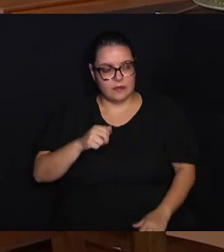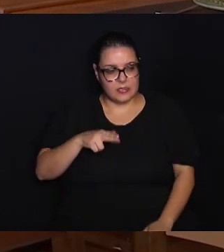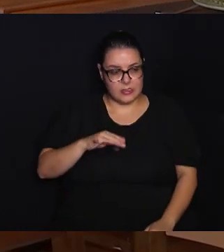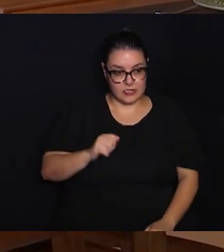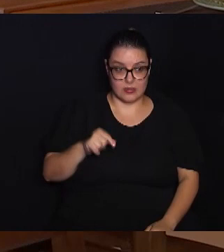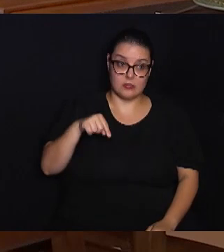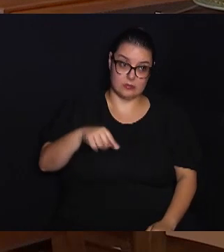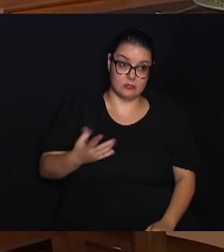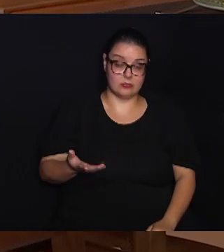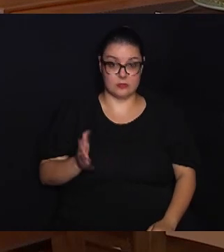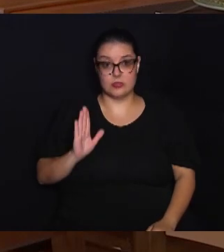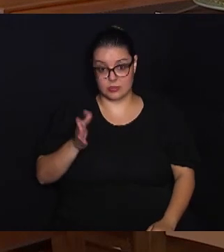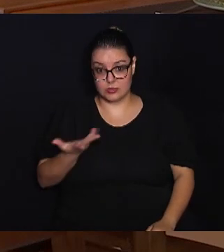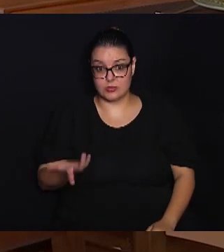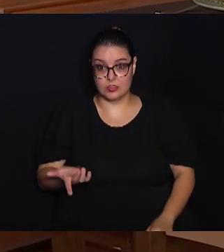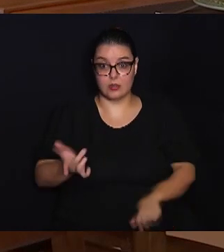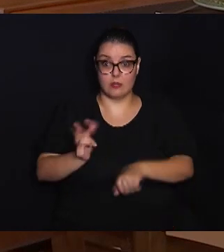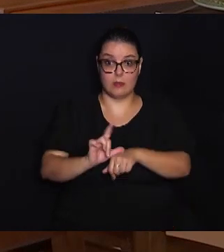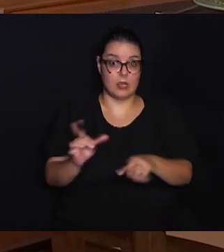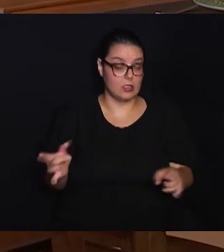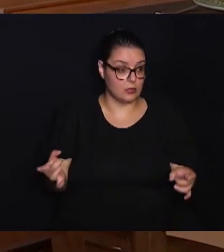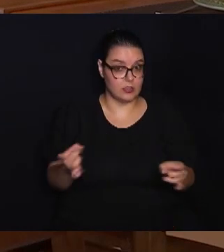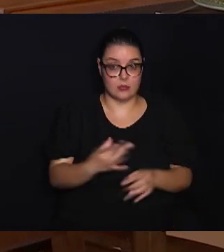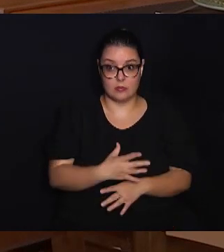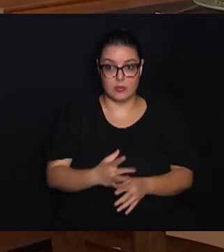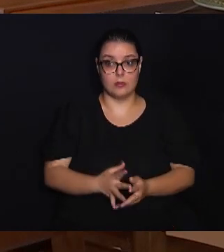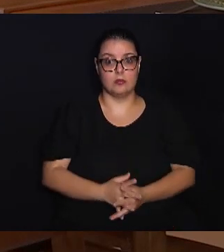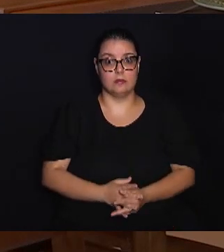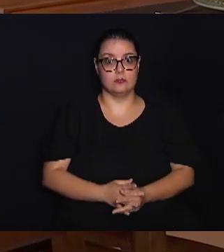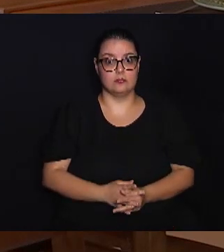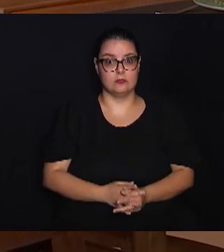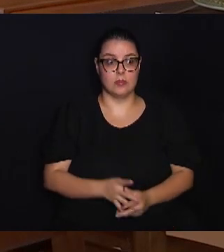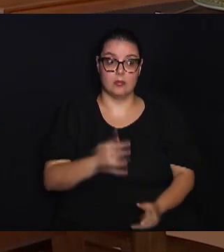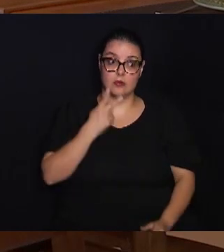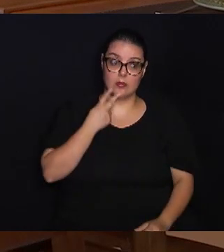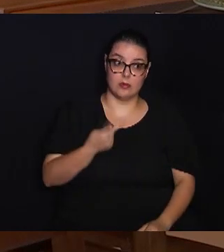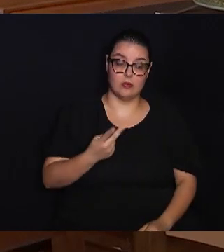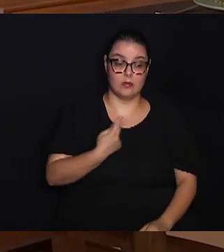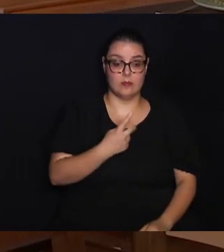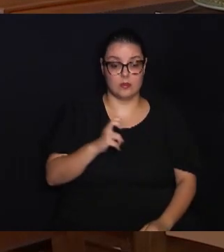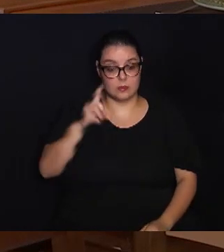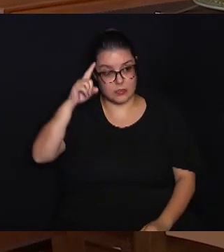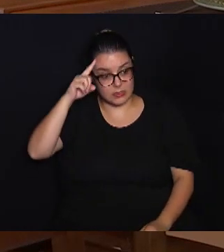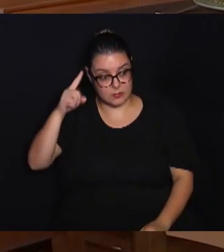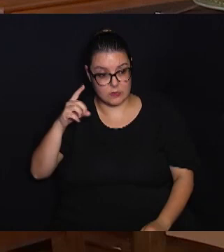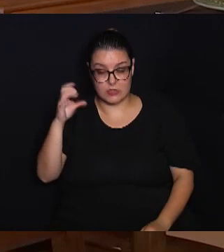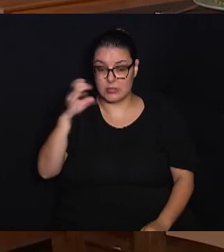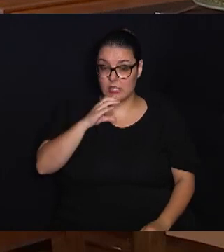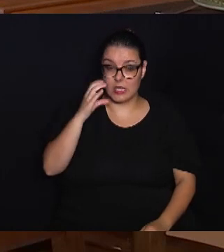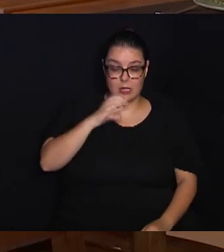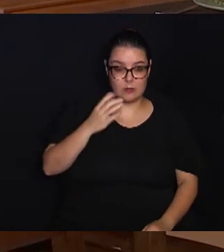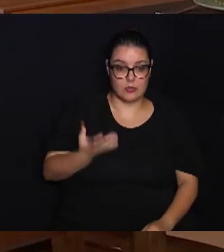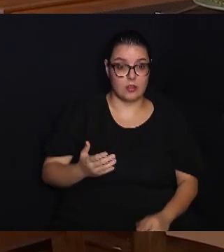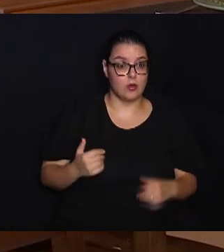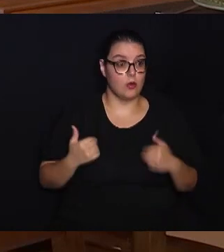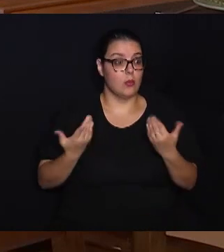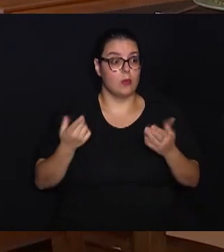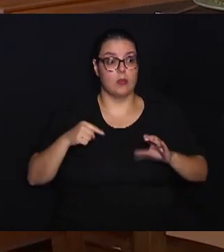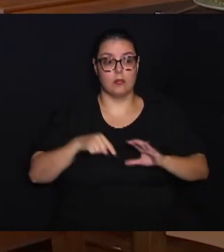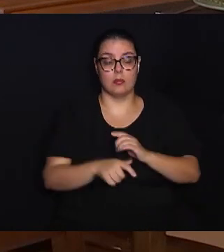franquia que no caso aqui já tá inclusive com a loja pronta e você falou ó foram em 15 dias muito